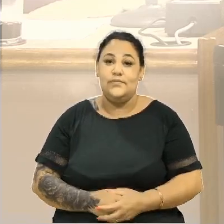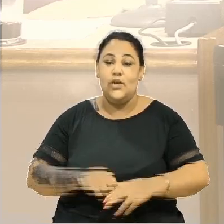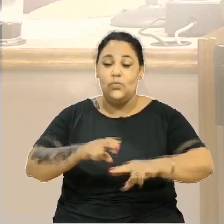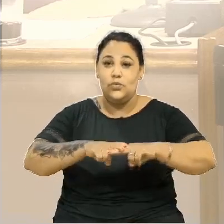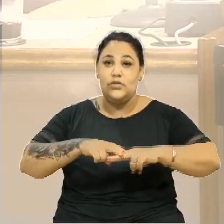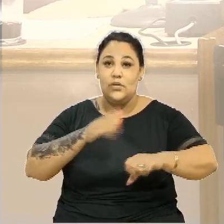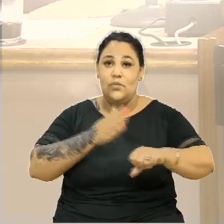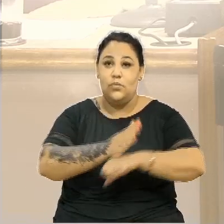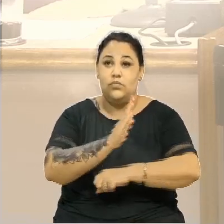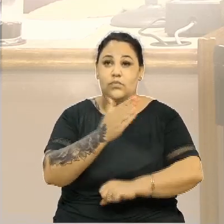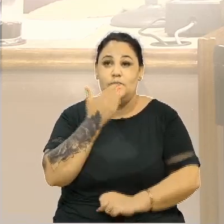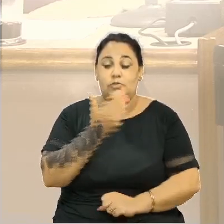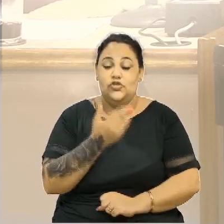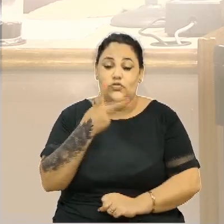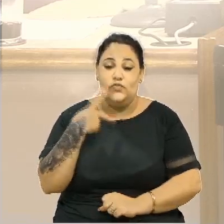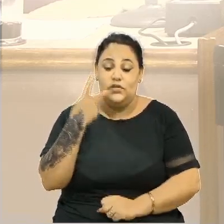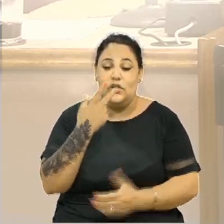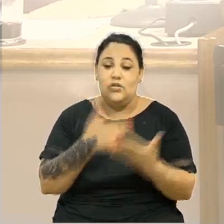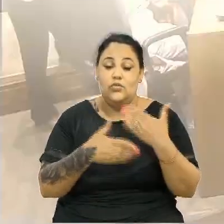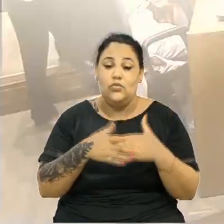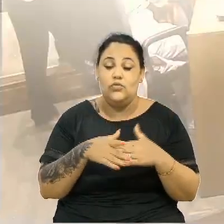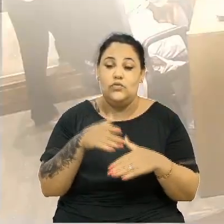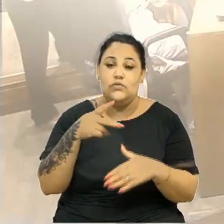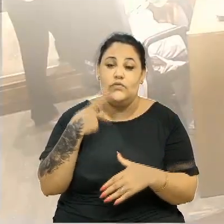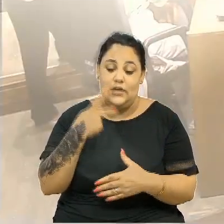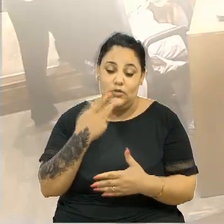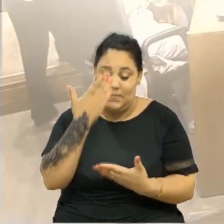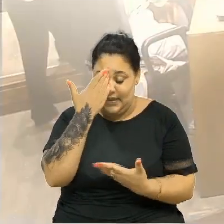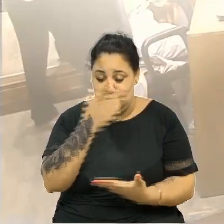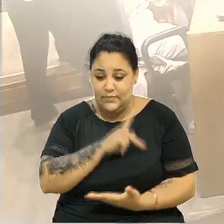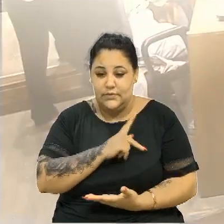por isso que eu peço a aprovação aí dos nobres pares. Obrigado, presidente. Declara voto, senhor presidente.